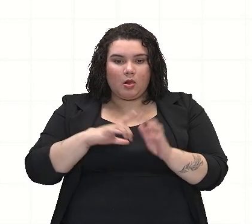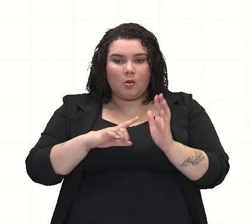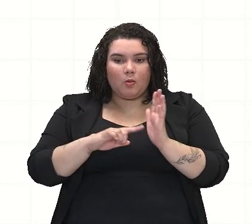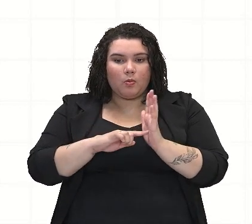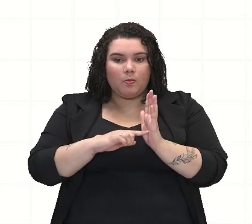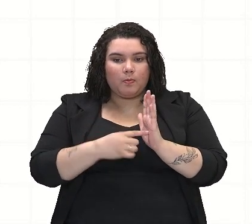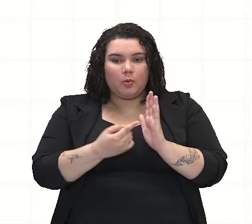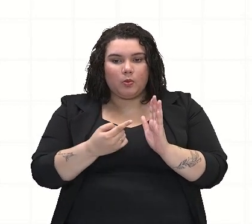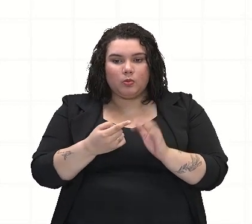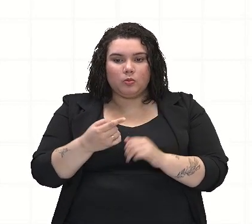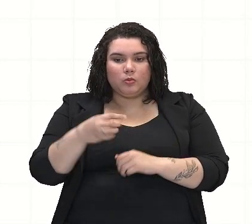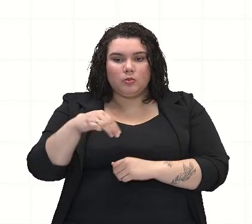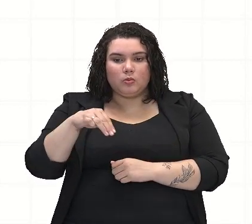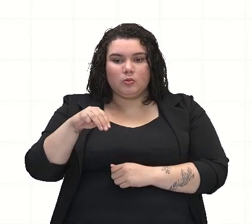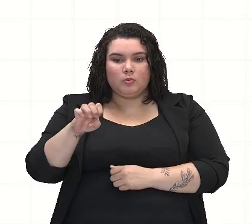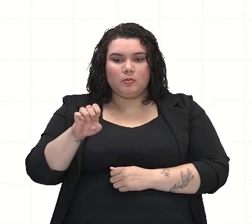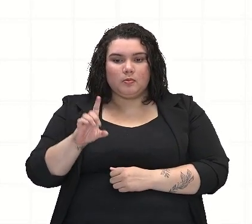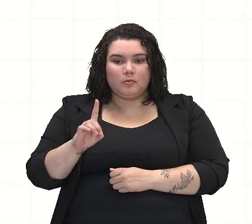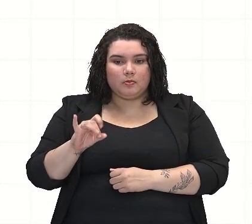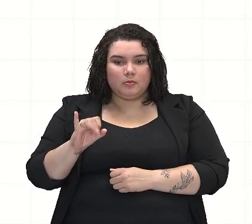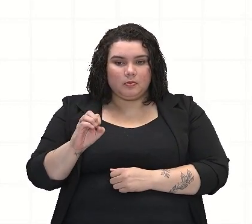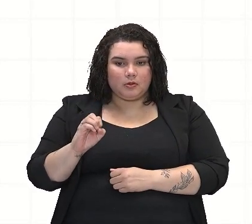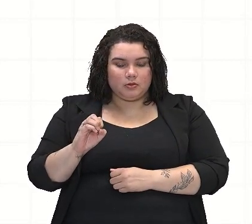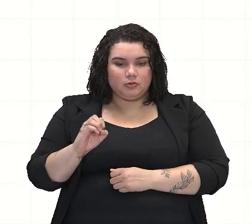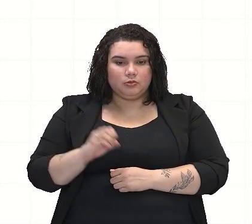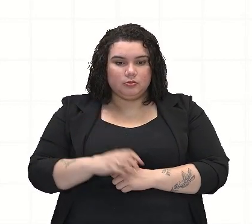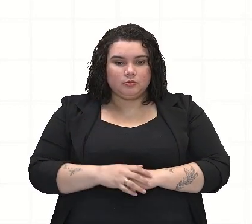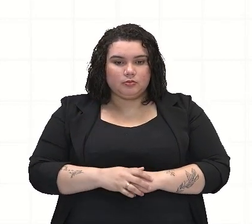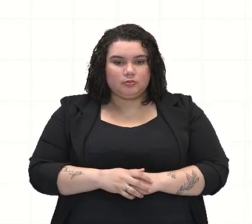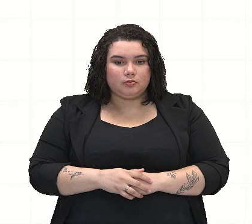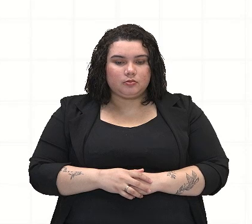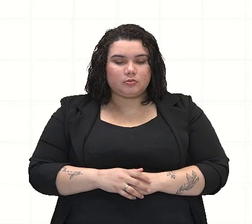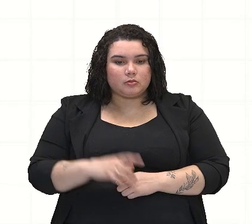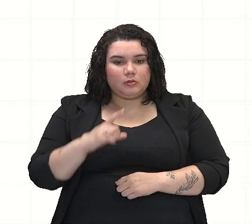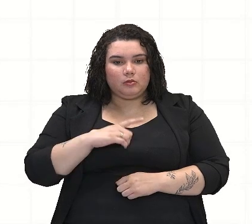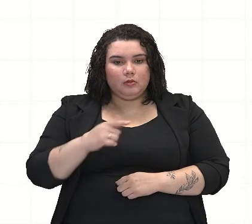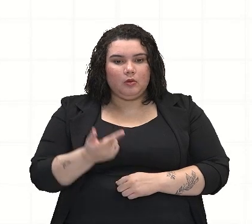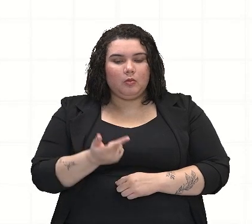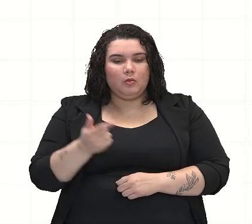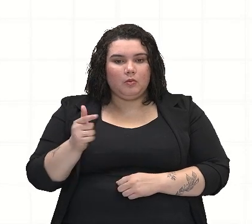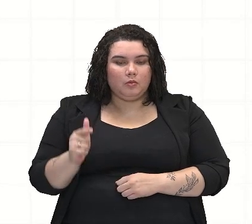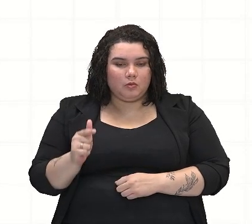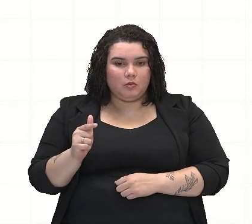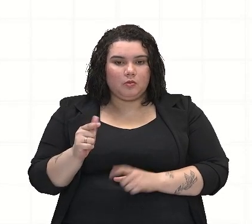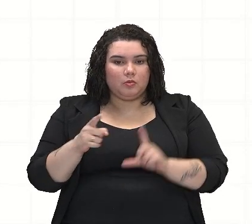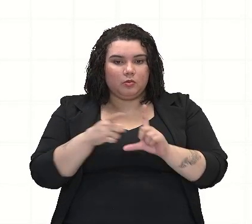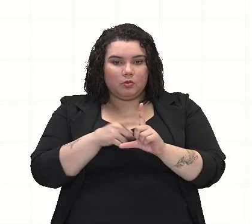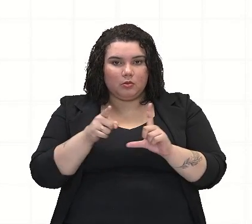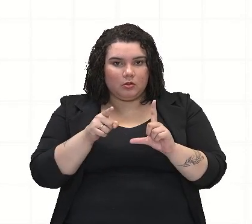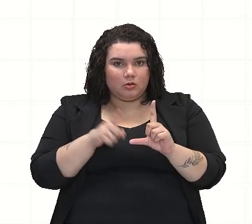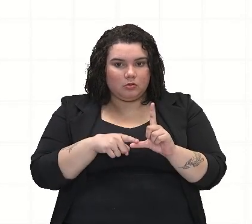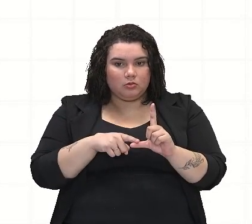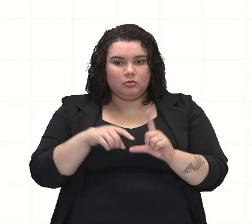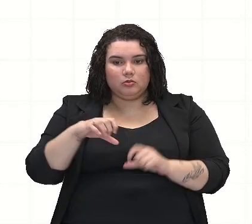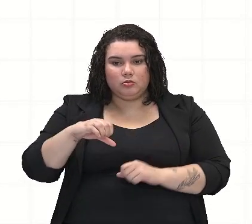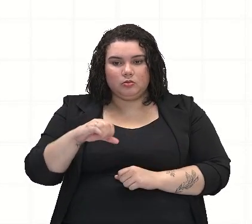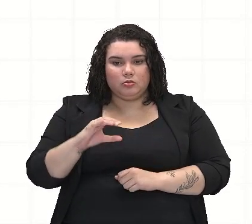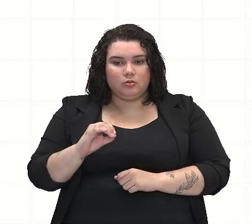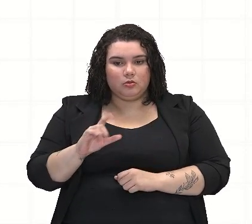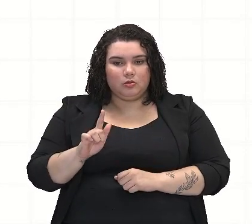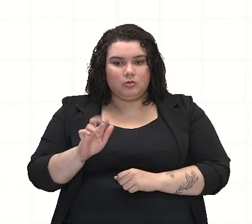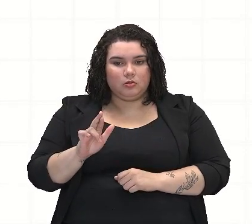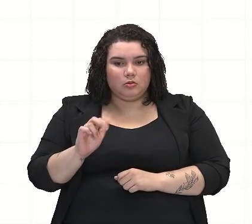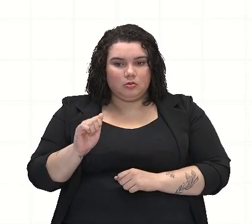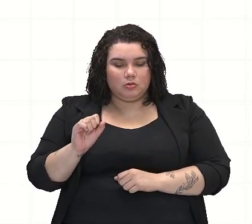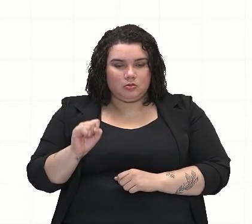aí, lembrando que ela está formando, se ela é perpendicular, ela está formando um ângulo de 90